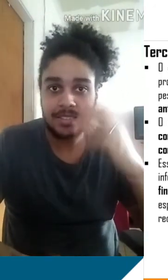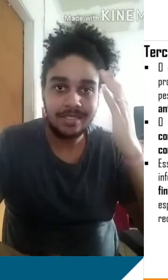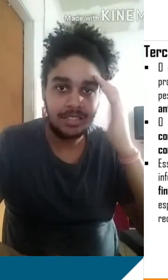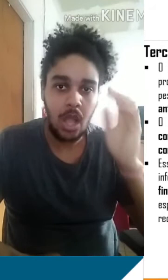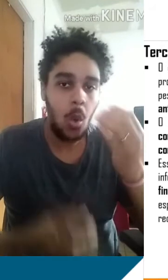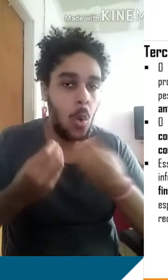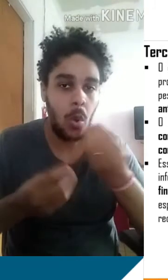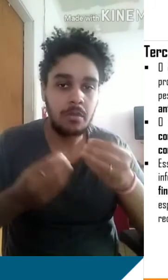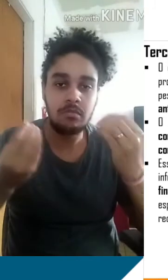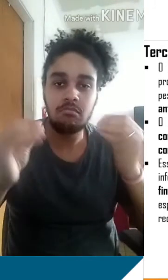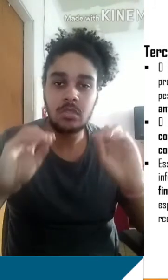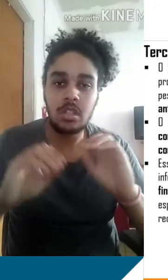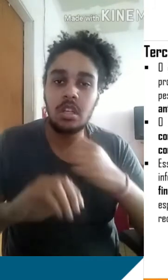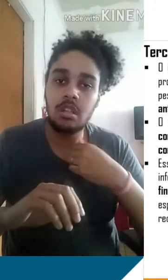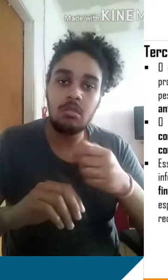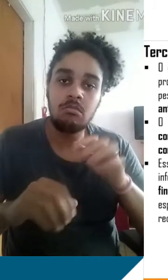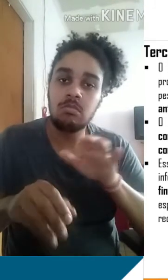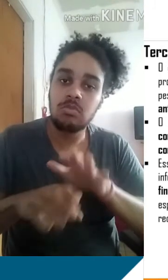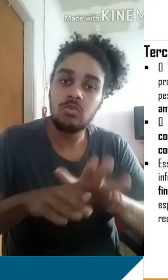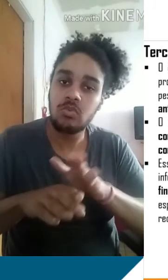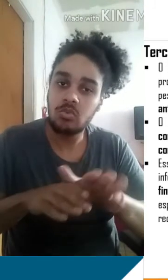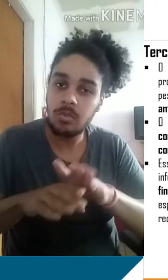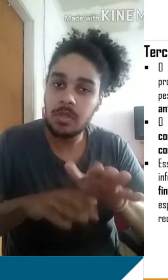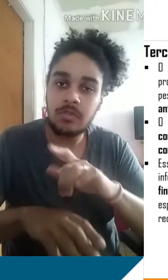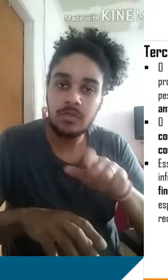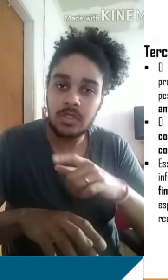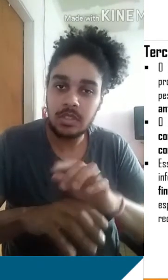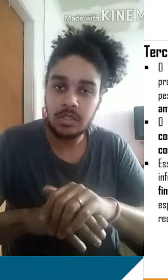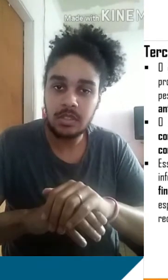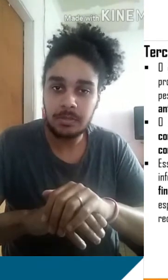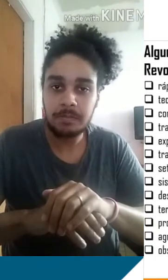Camará. Sensacional. Posso botar nos comentários desse vídeo depois no YouTube também.